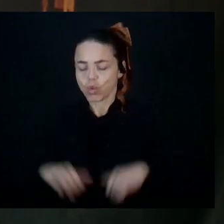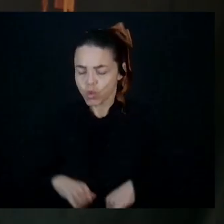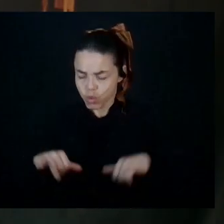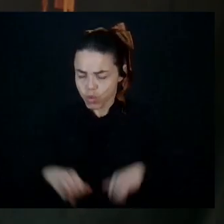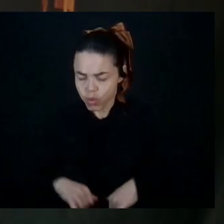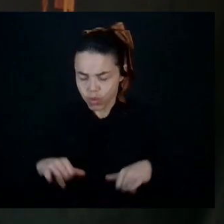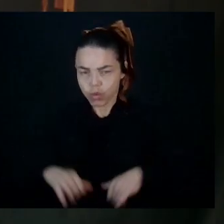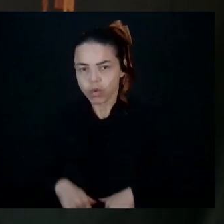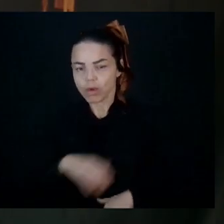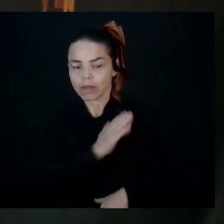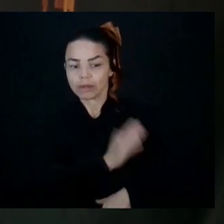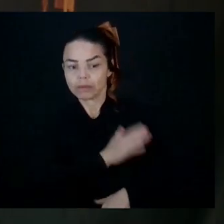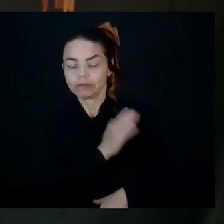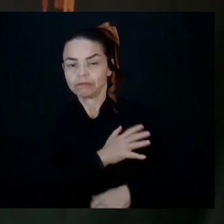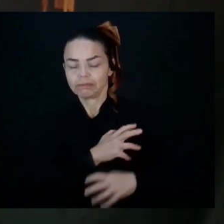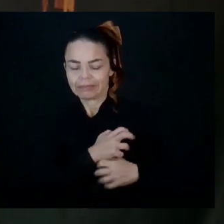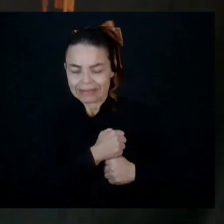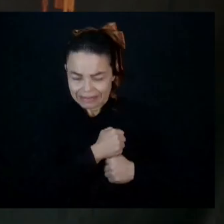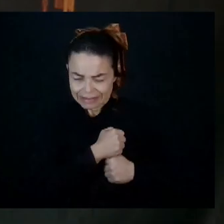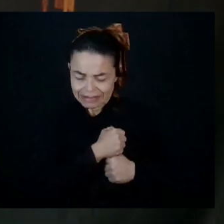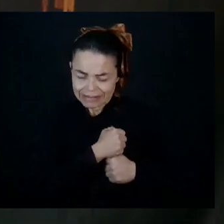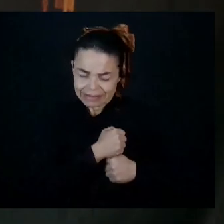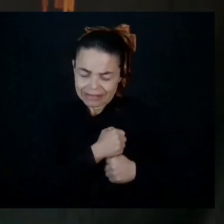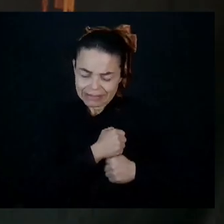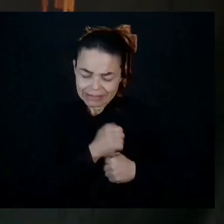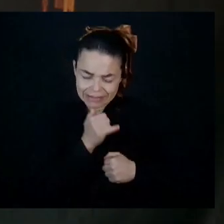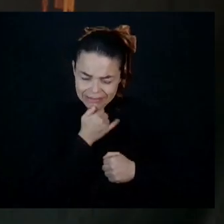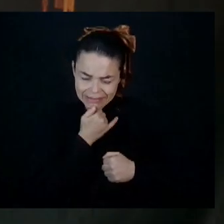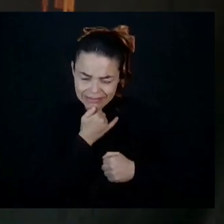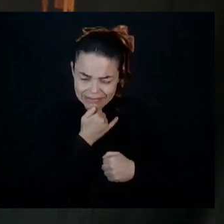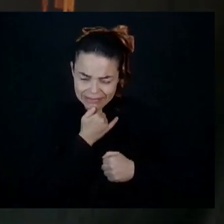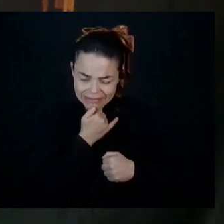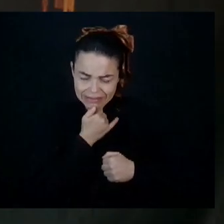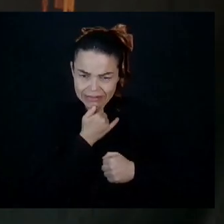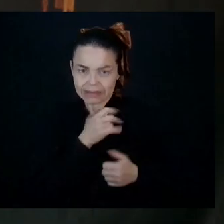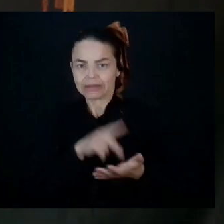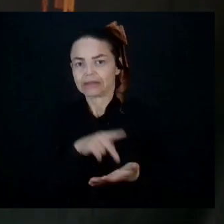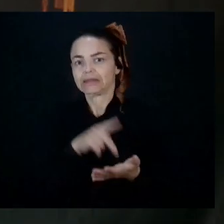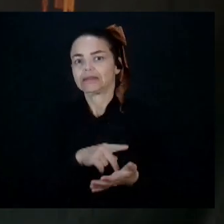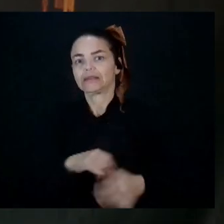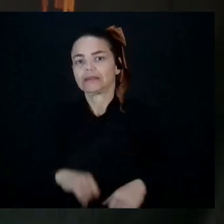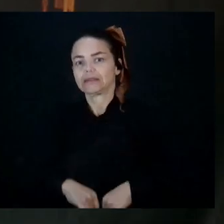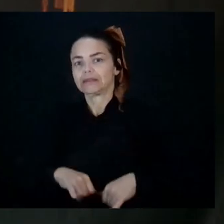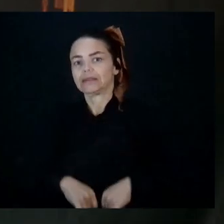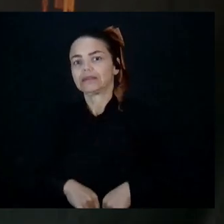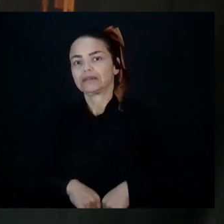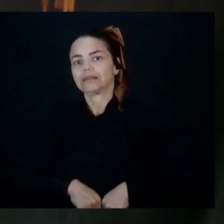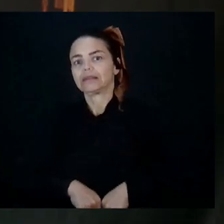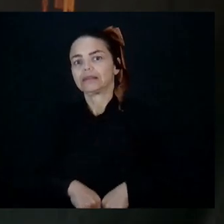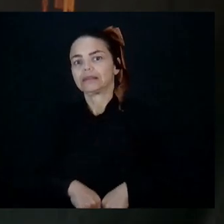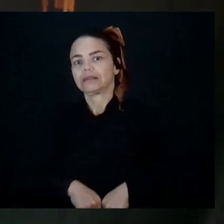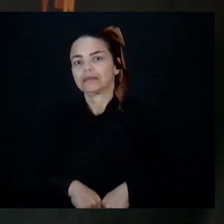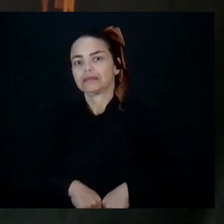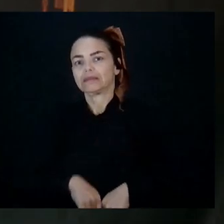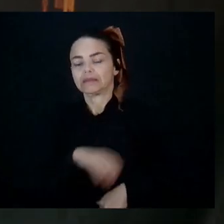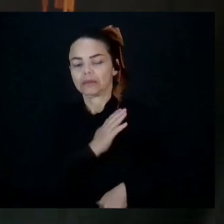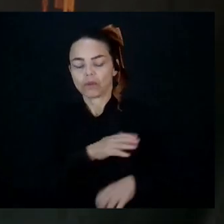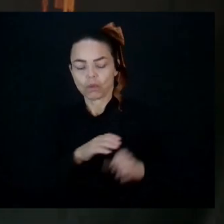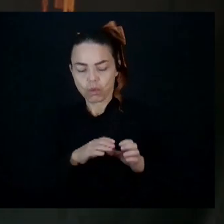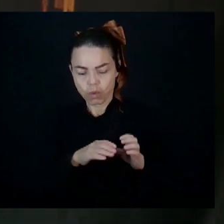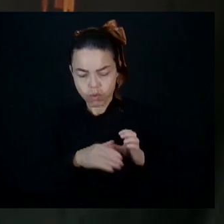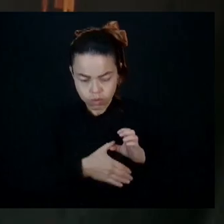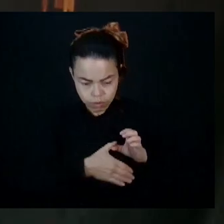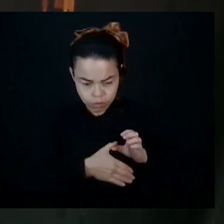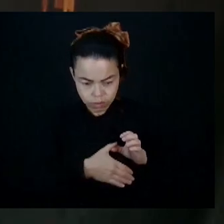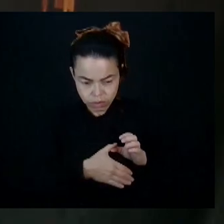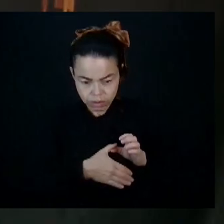coração? Essa tristeza, essa condição real de sofrimento chama-se Síndrome do Coração Partido. E no